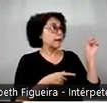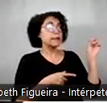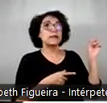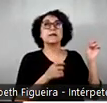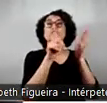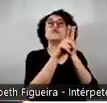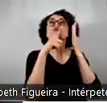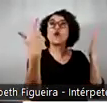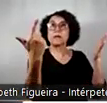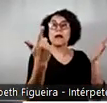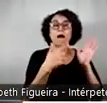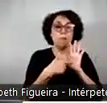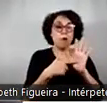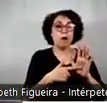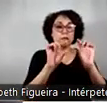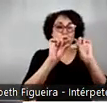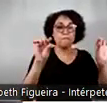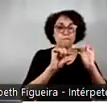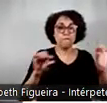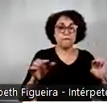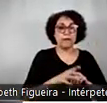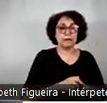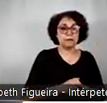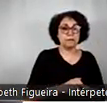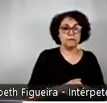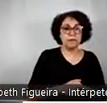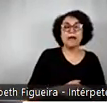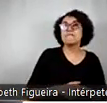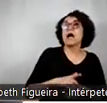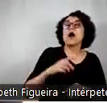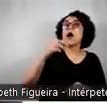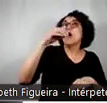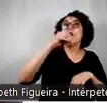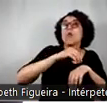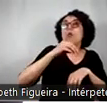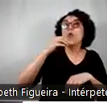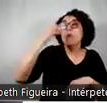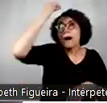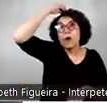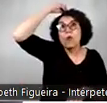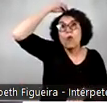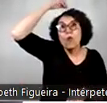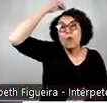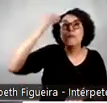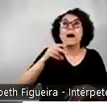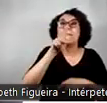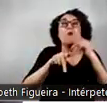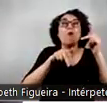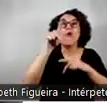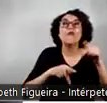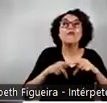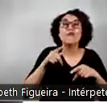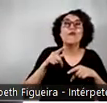Que aí, por exemplo, é sempre isso, né? O sarampo volta ao Brasil por conta de refugiados e migrantes da Venezuela. O Temer diz que a migração